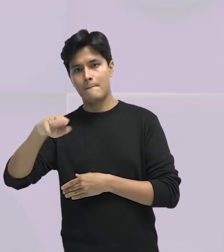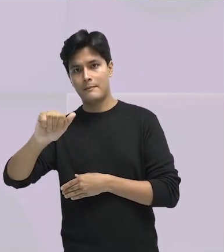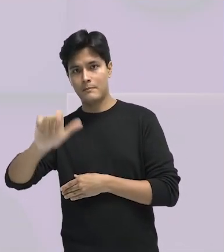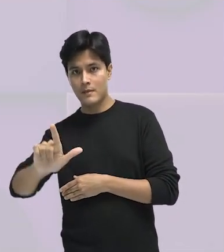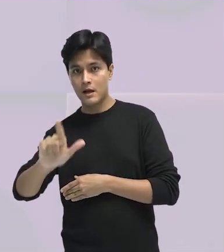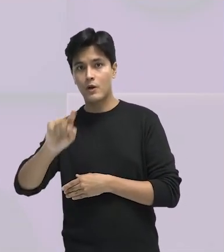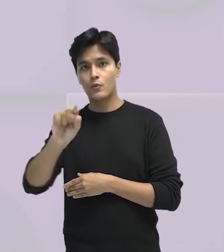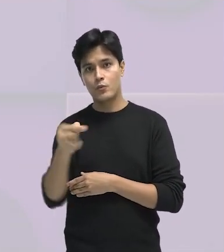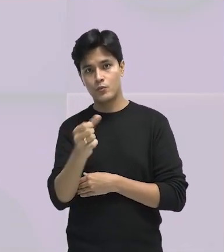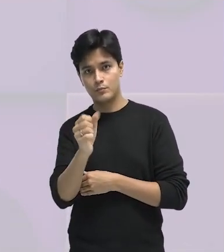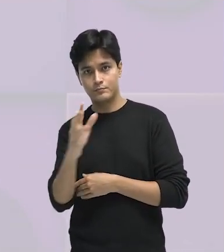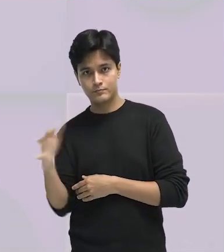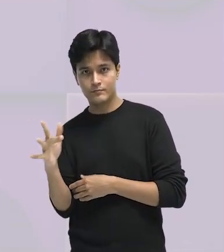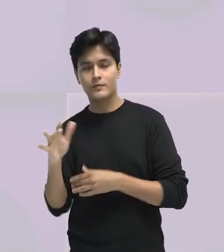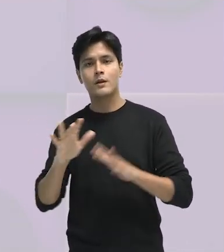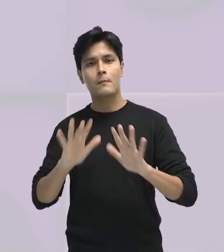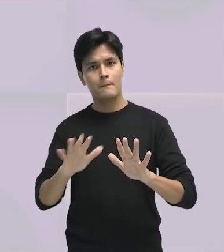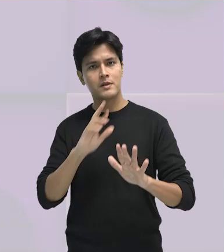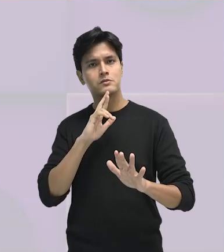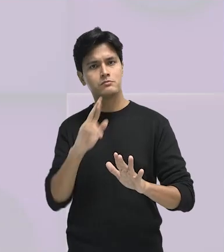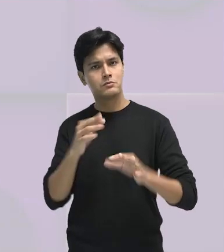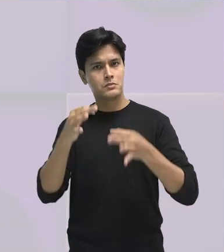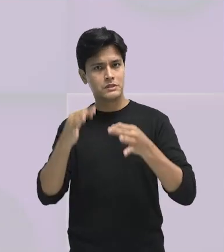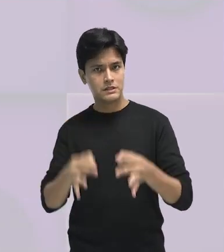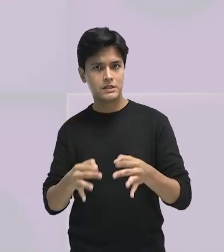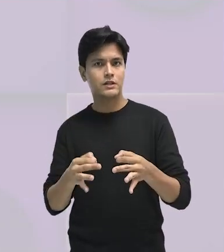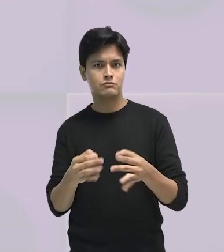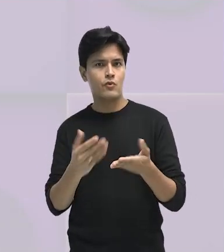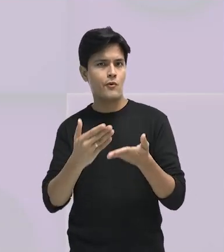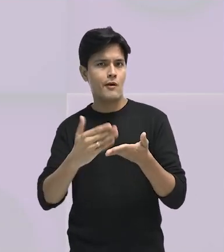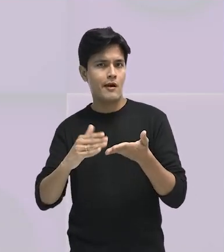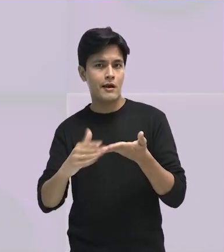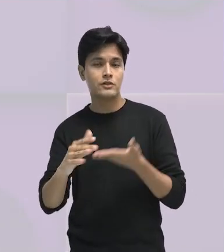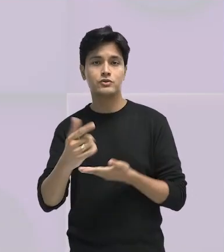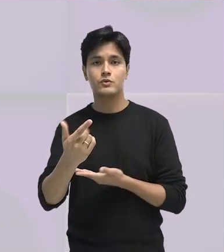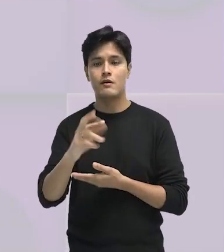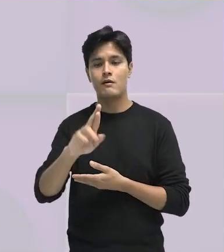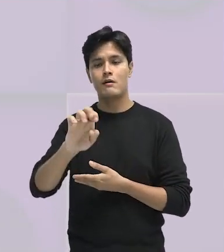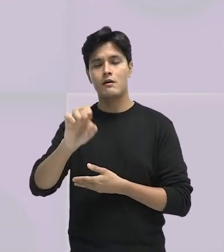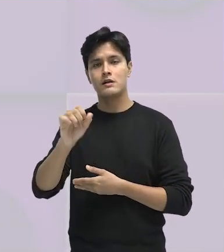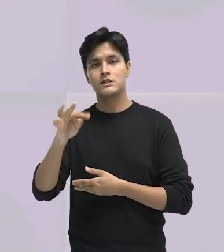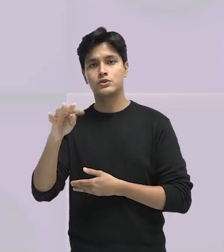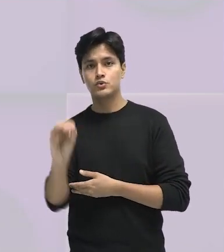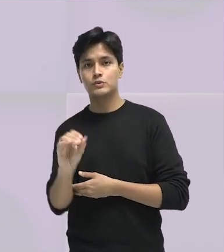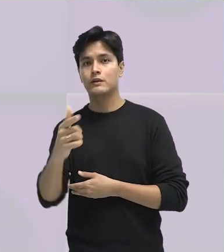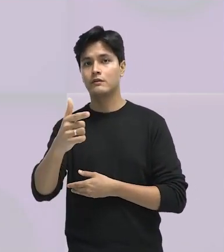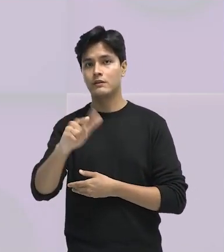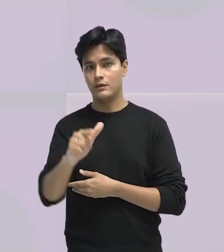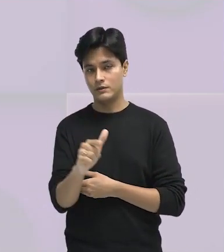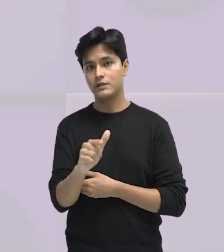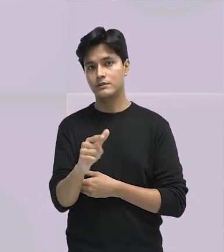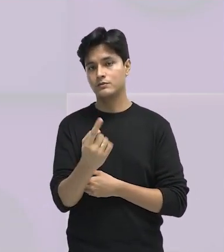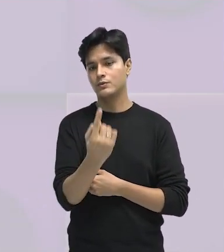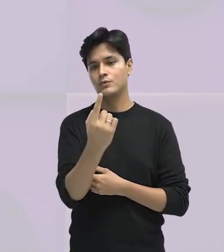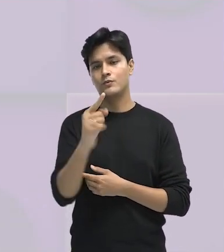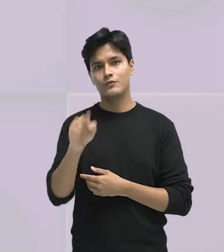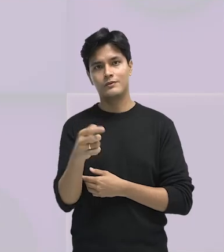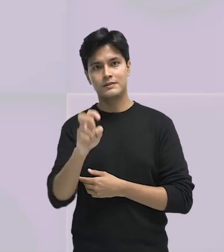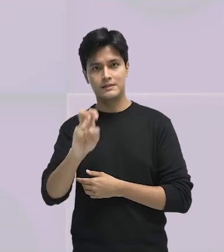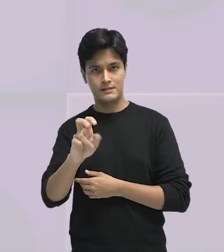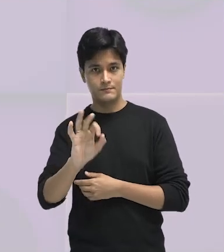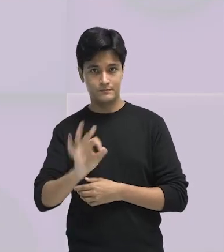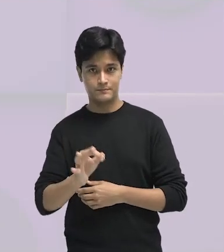exato, porque quando a gente divide, não sobra resto. 3 dividido por 2 é exatamente 1,5,